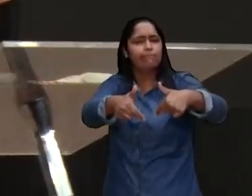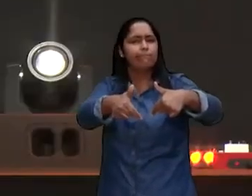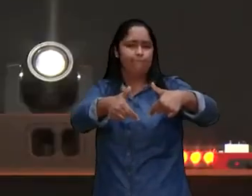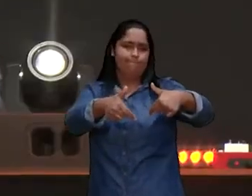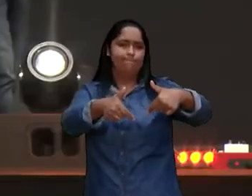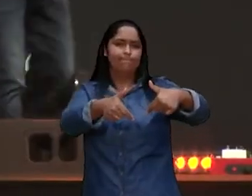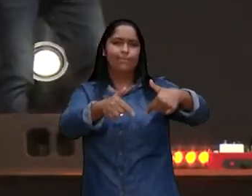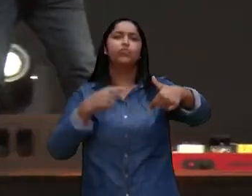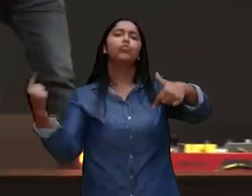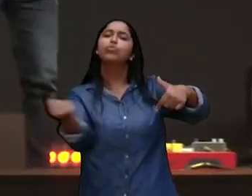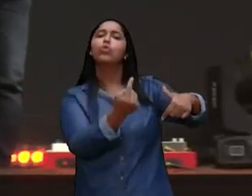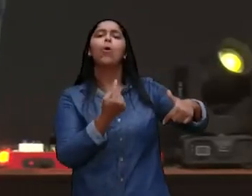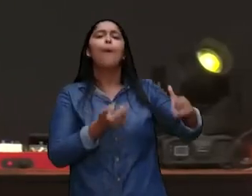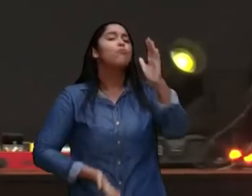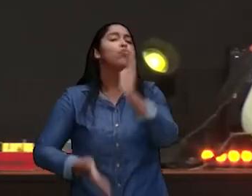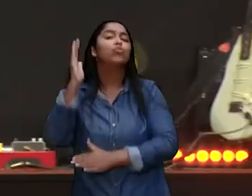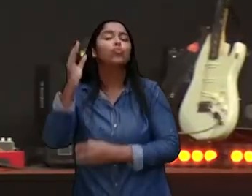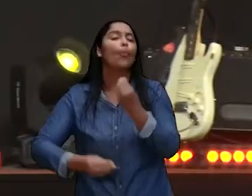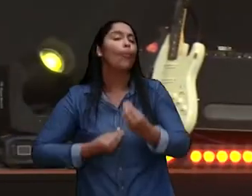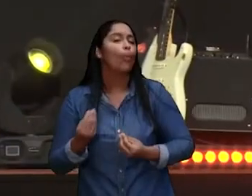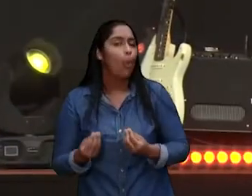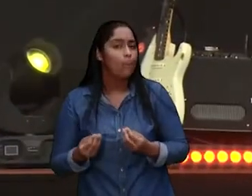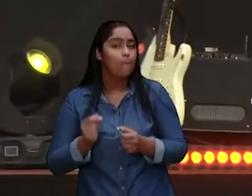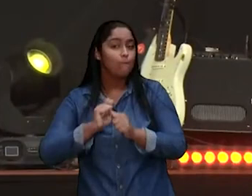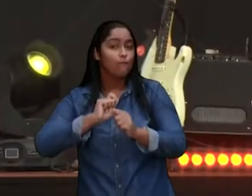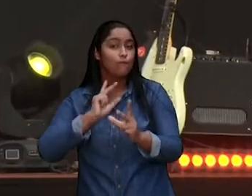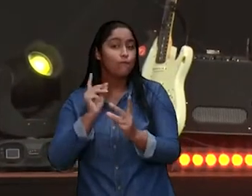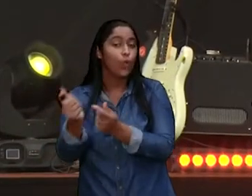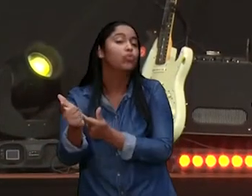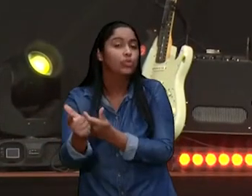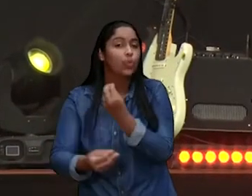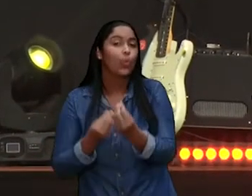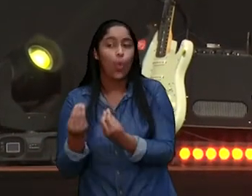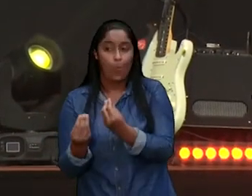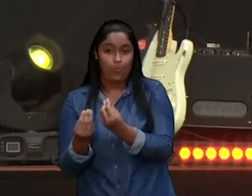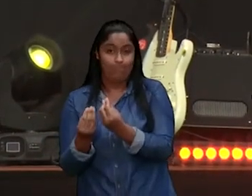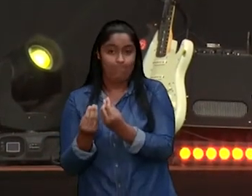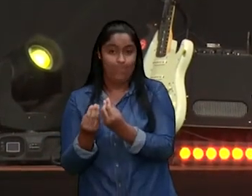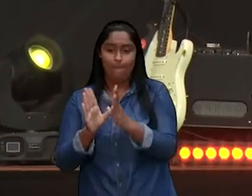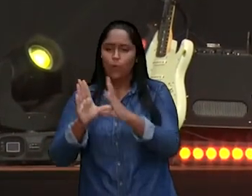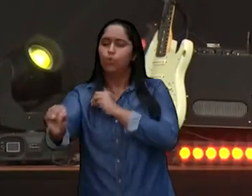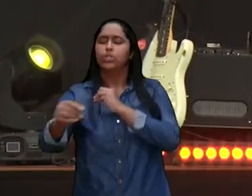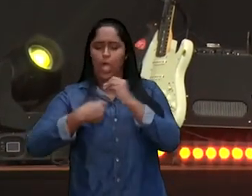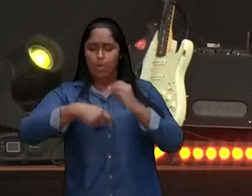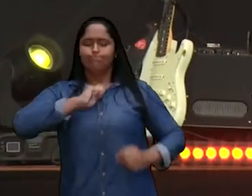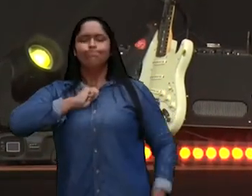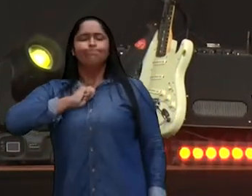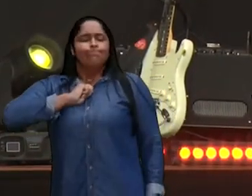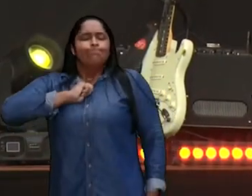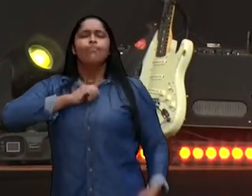EA melhor maneira de você fugir disso é ressignificar pensou num caminho